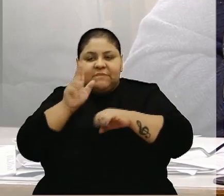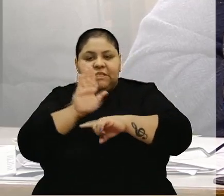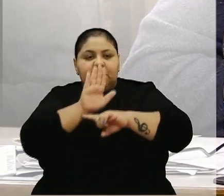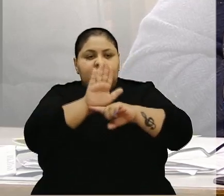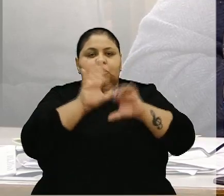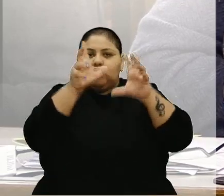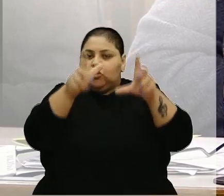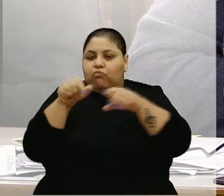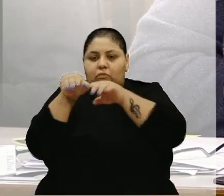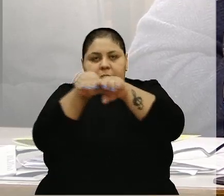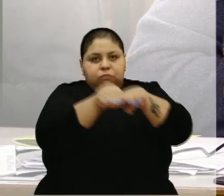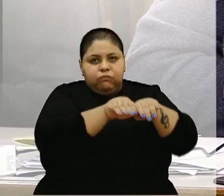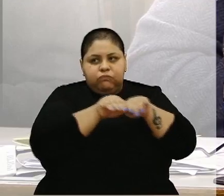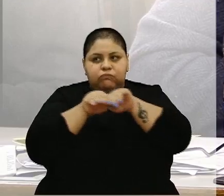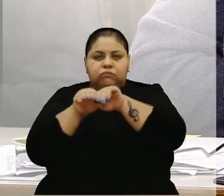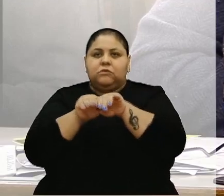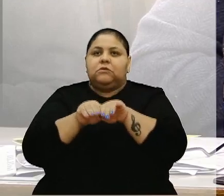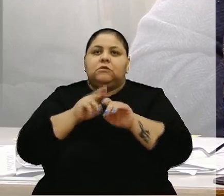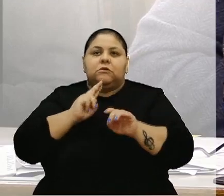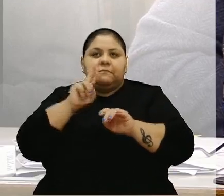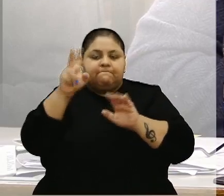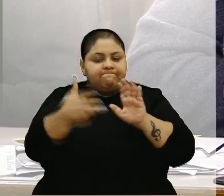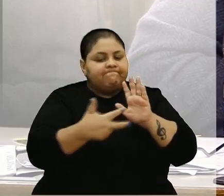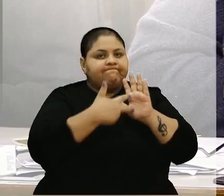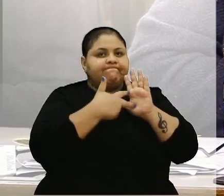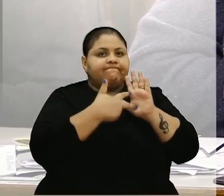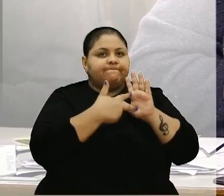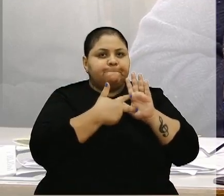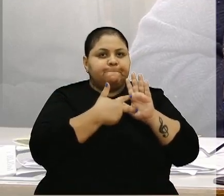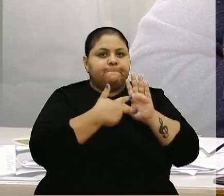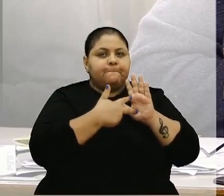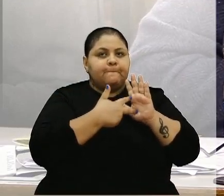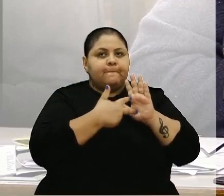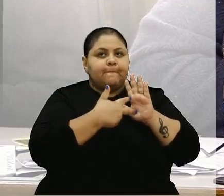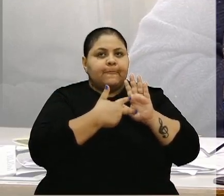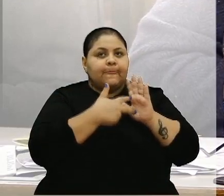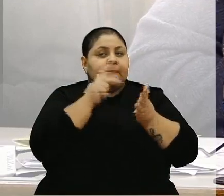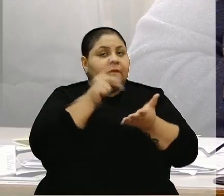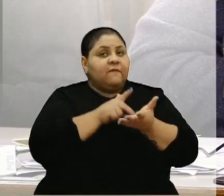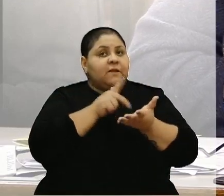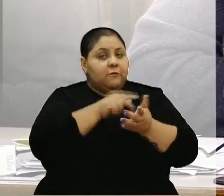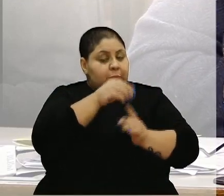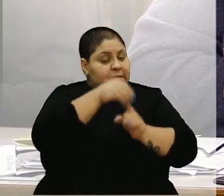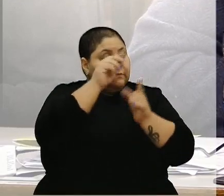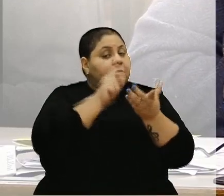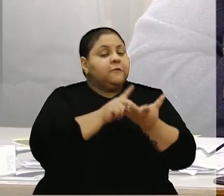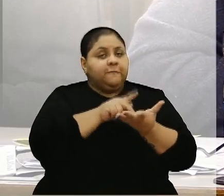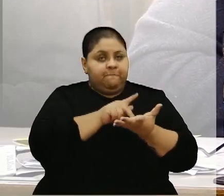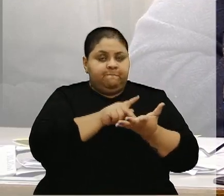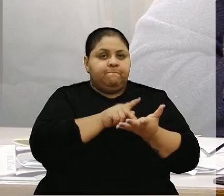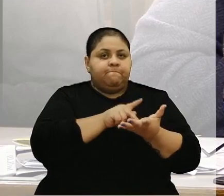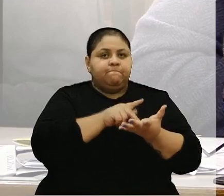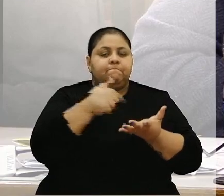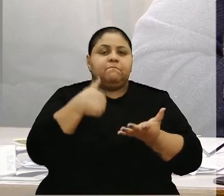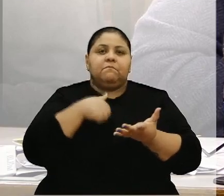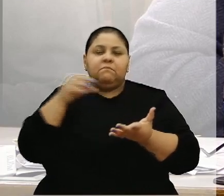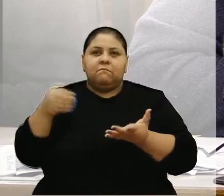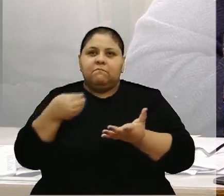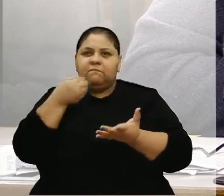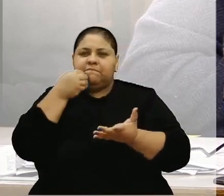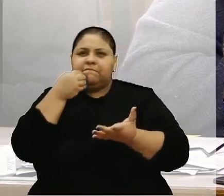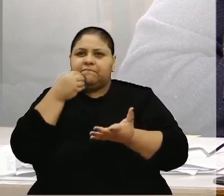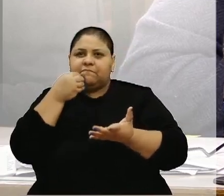forma igualitária, né? Sempre atencioso e leal, principalmente leal. Eu tive a oportunidade de